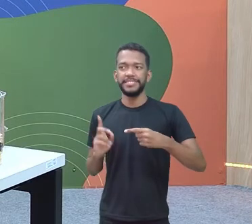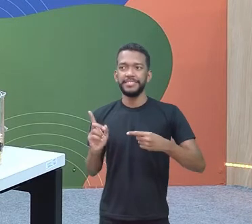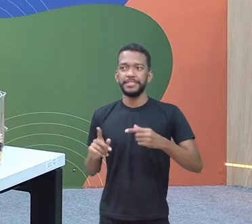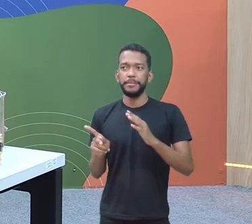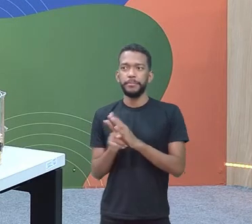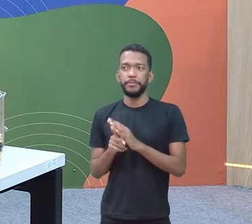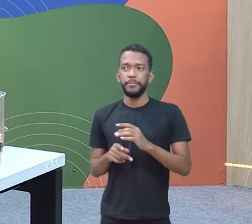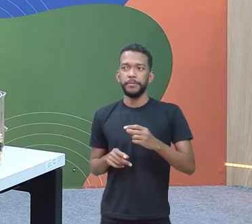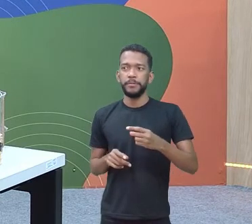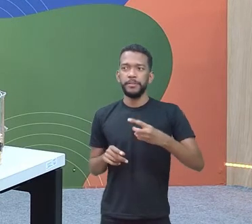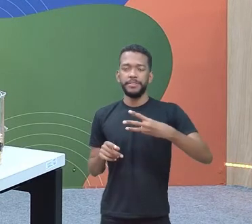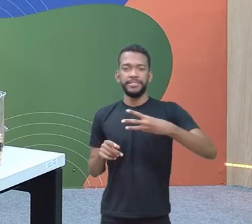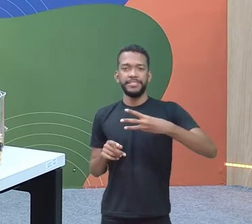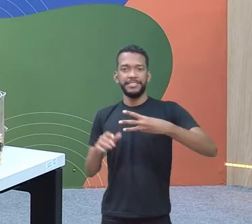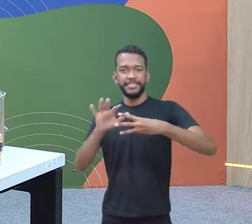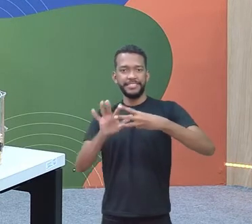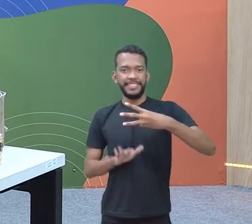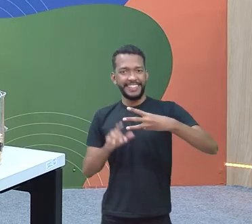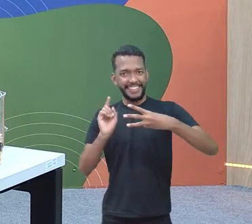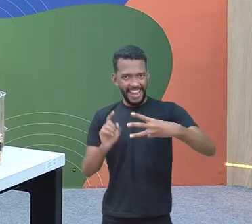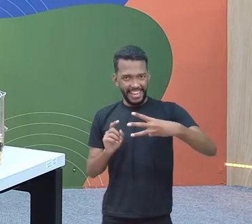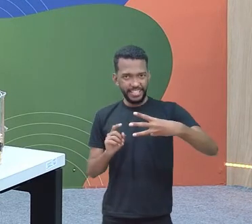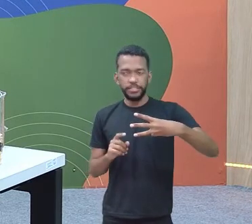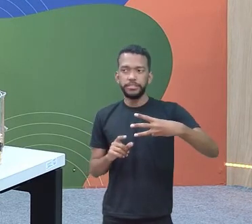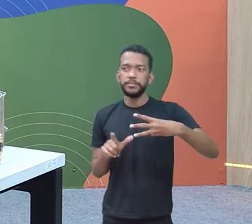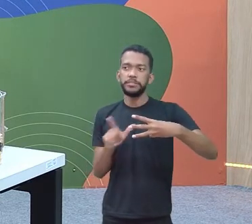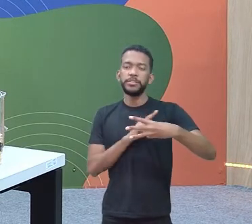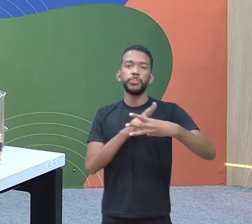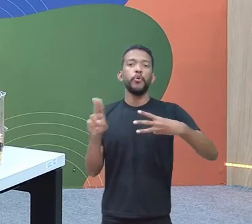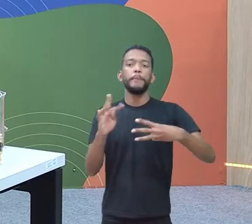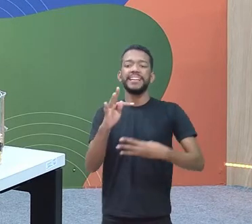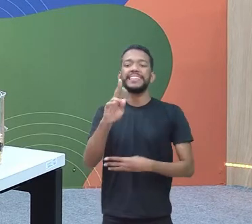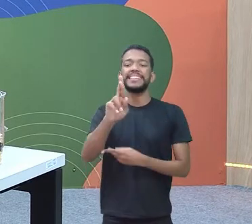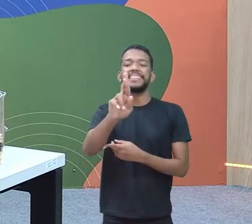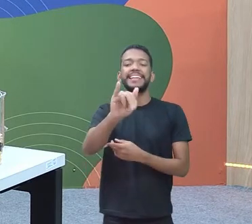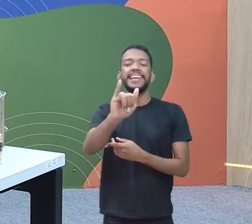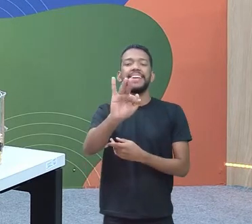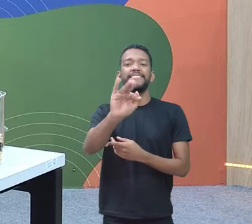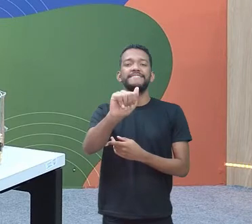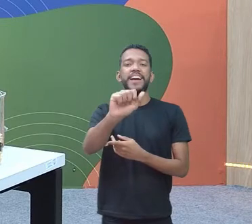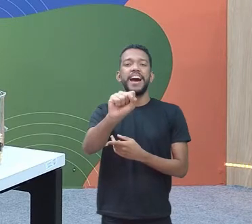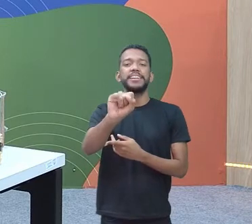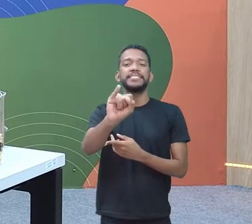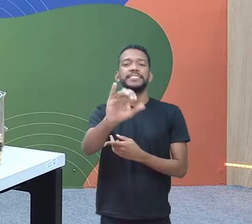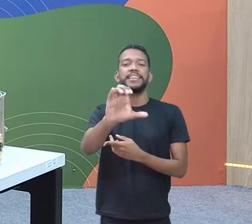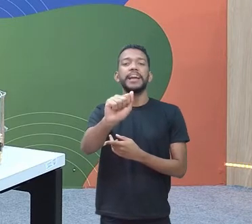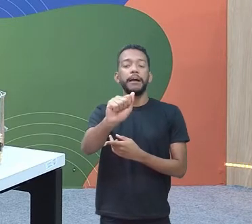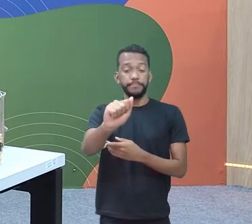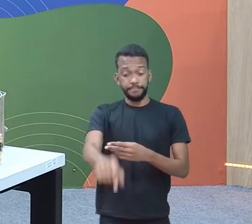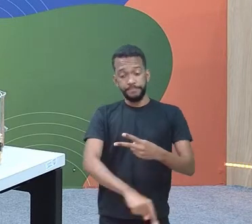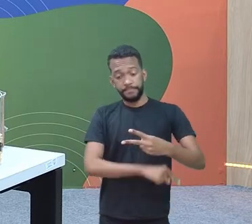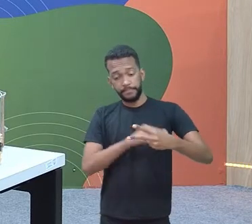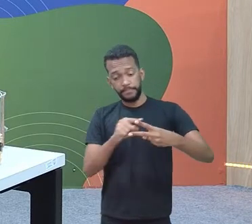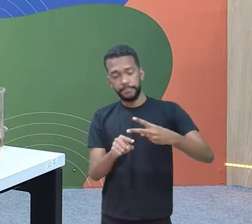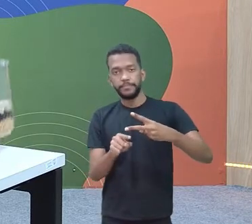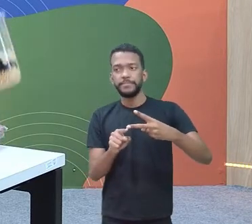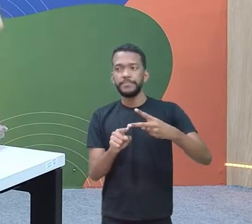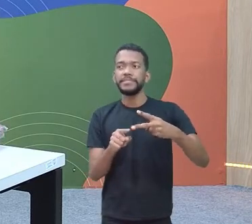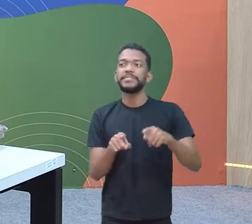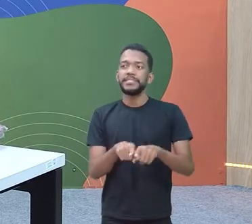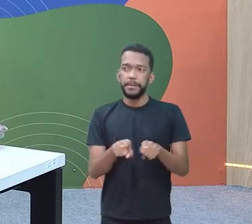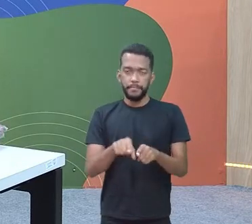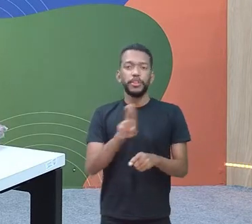aqui, ó, que ela tem 3 fases, então ela é trifásica. Eu tenho também mais outra, que também